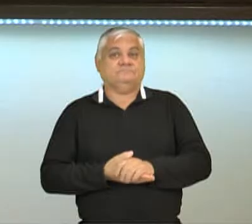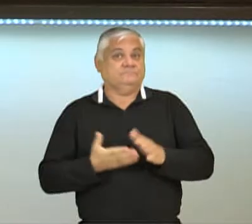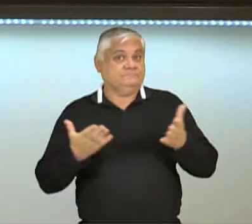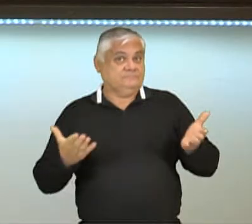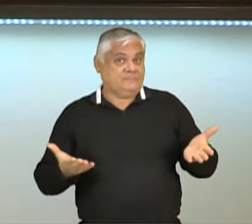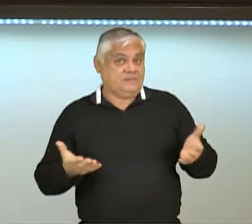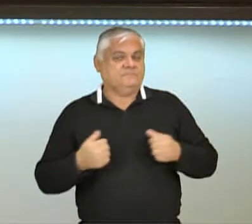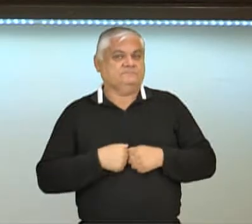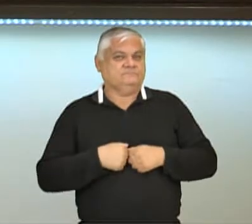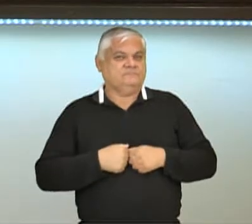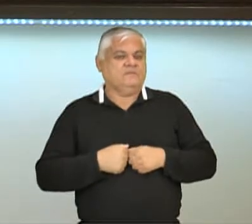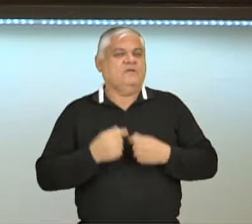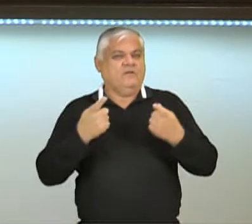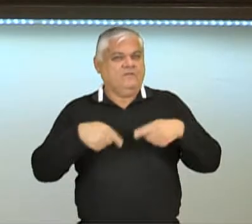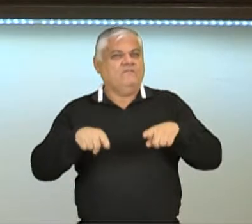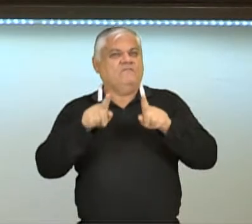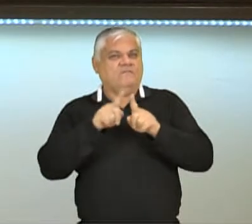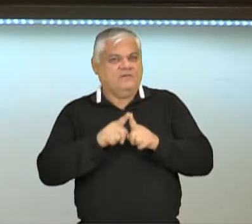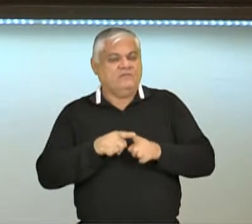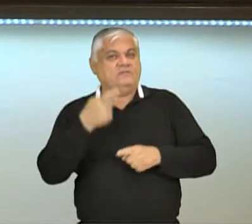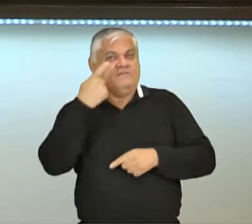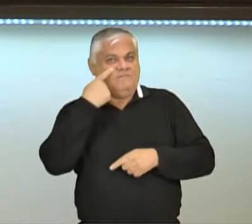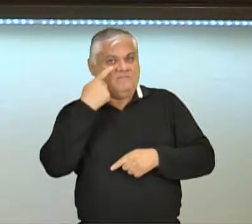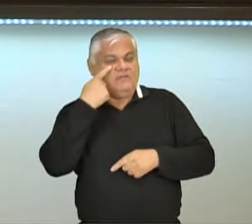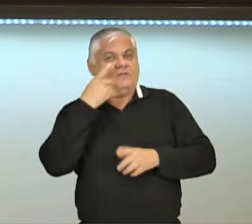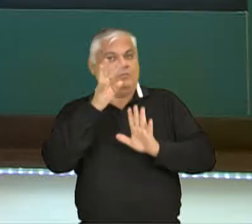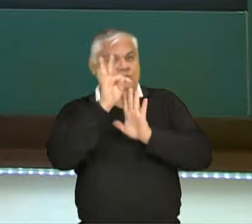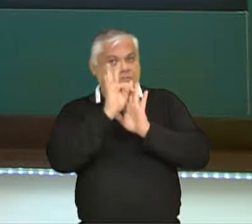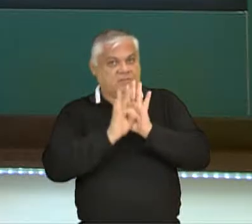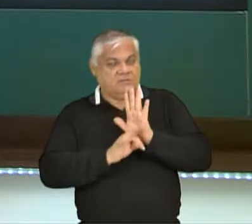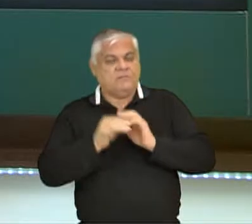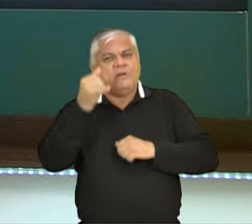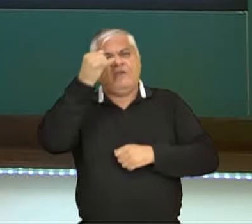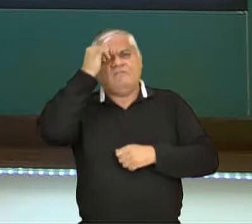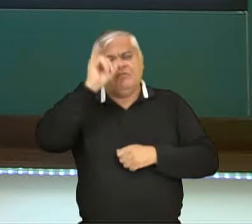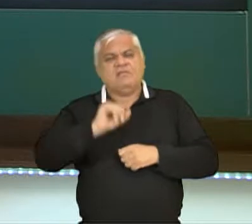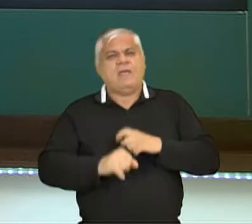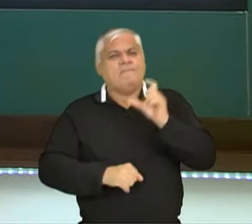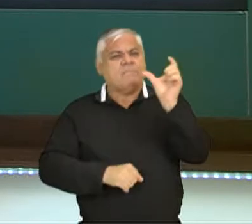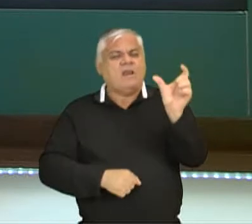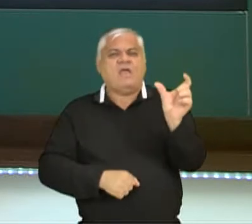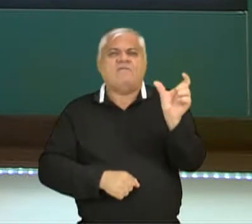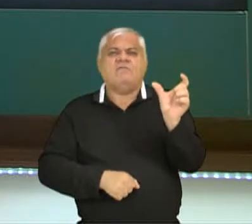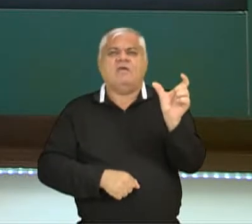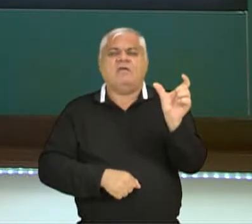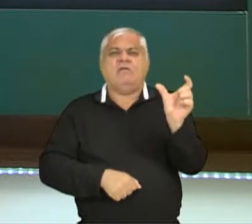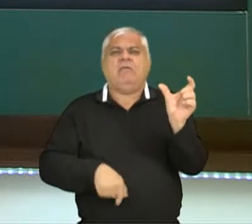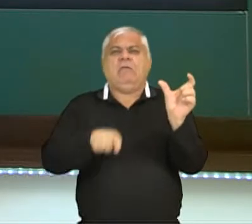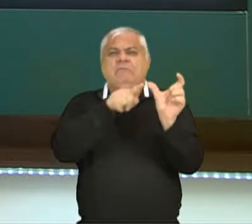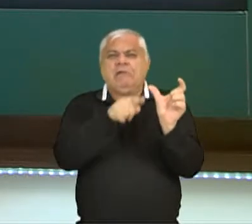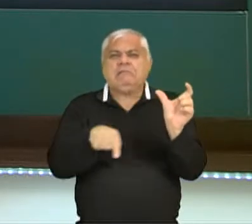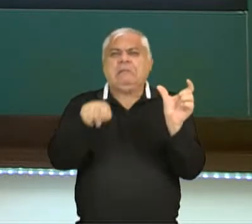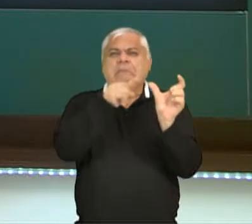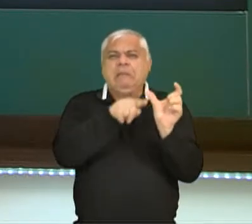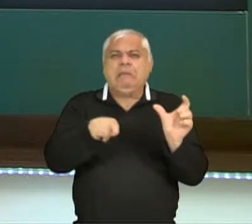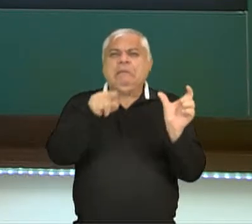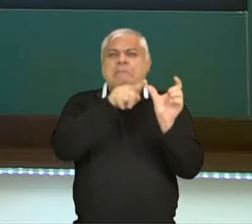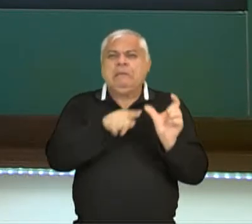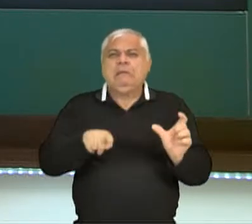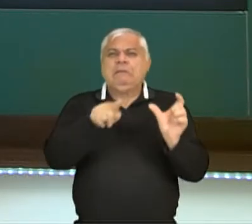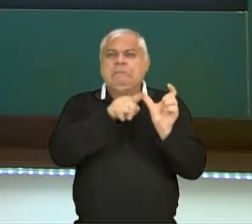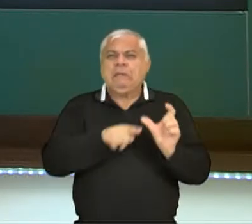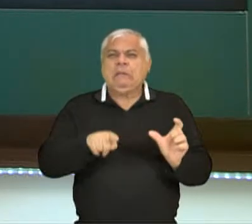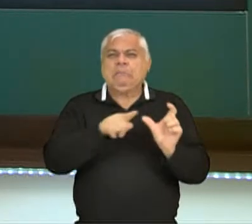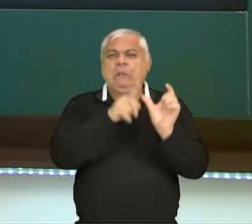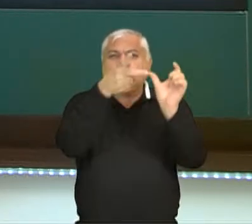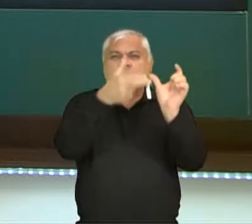Então, pessoal, vamos retornar, né? Então, observem que para evitar as repetições no texto e atribuir a esse texto